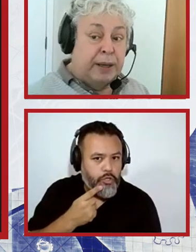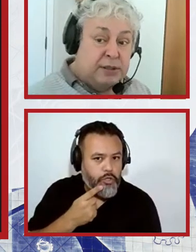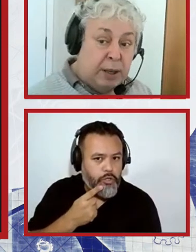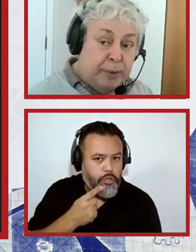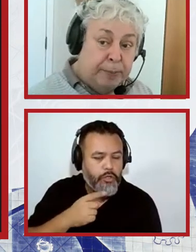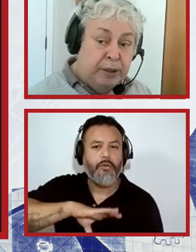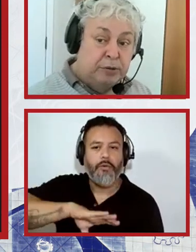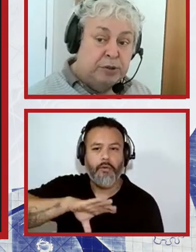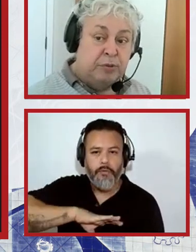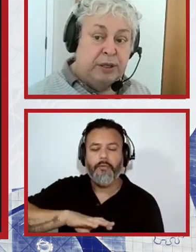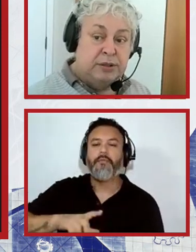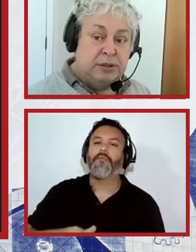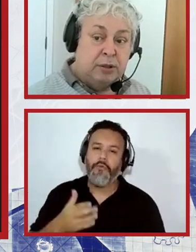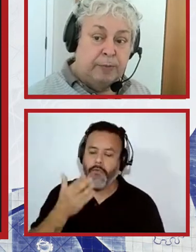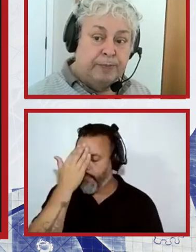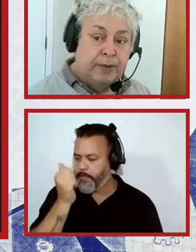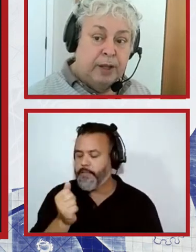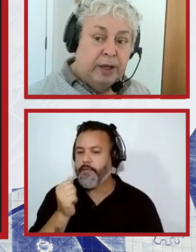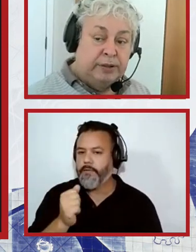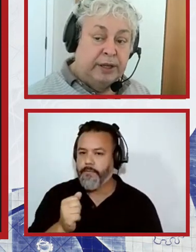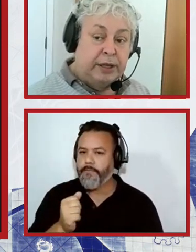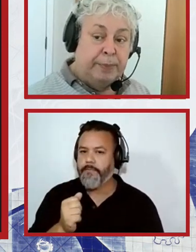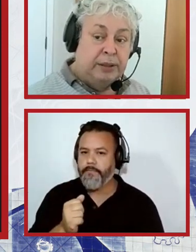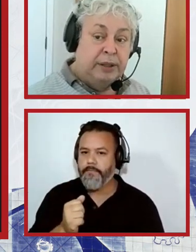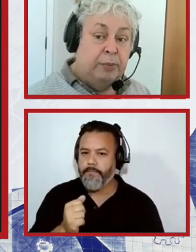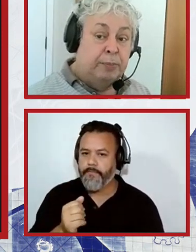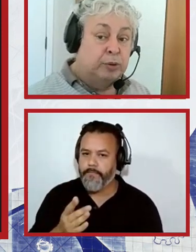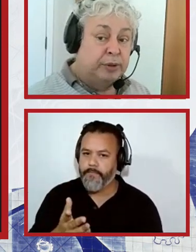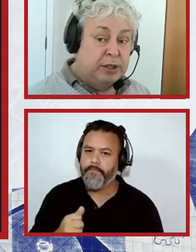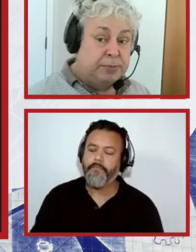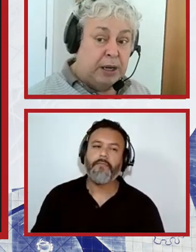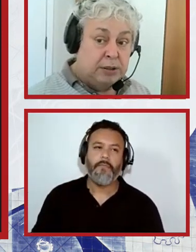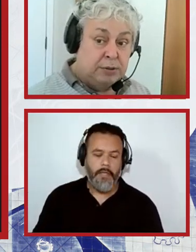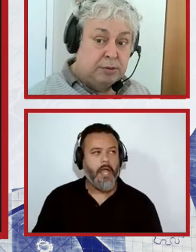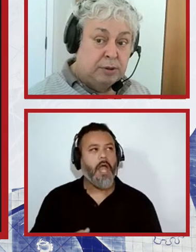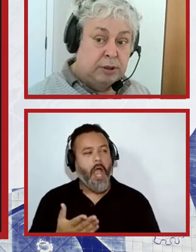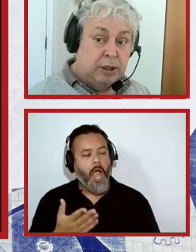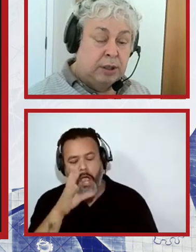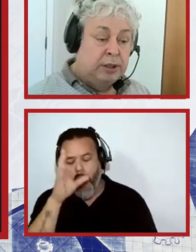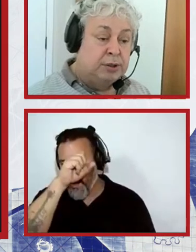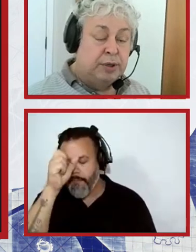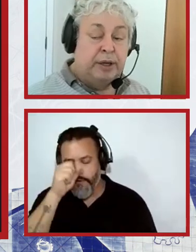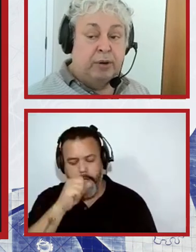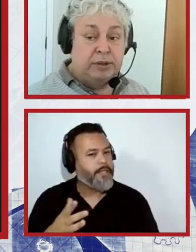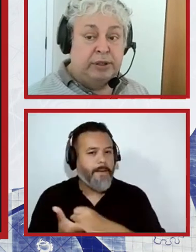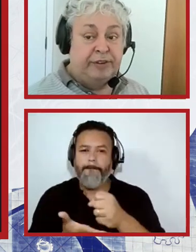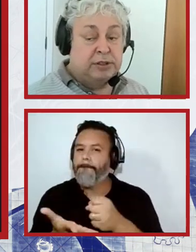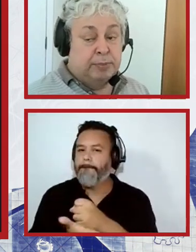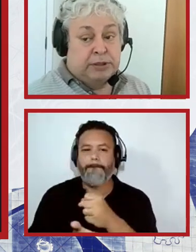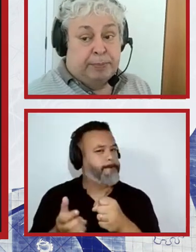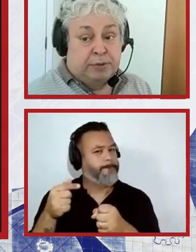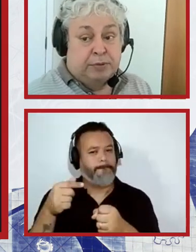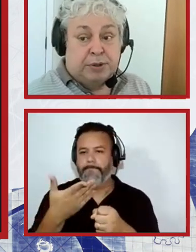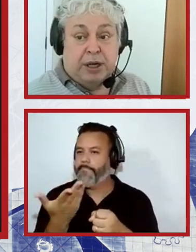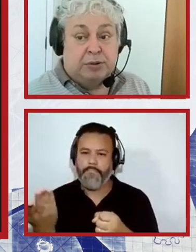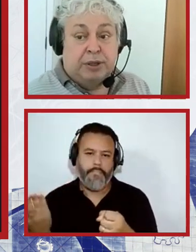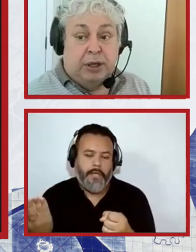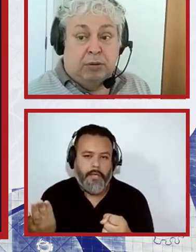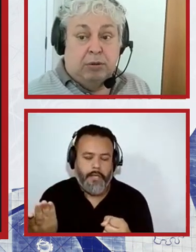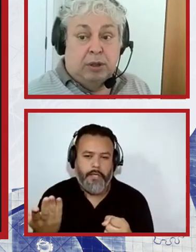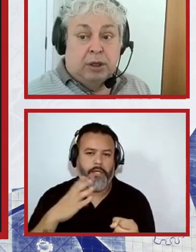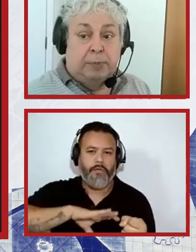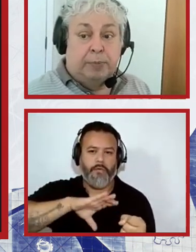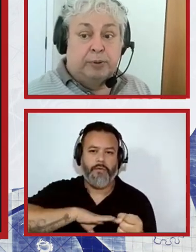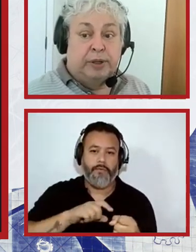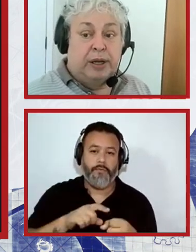ele tem que passar por um período de equalização. Ele tem que aprender um português básico. Tá? Isso é a nossa defesa, mas tem pessoas que